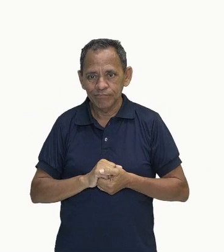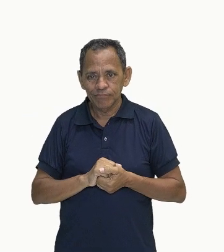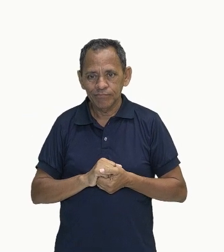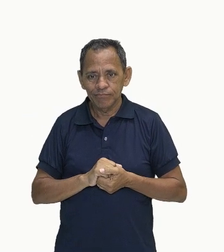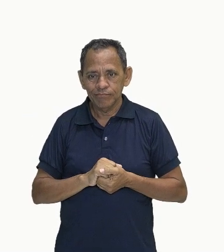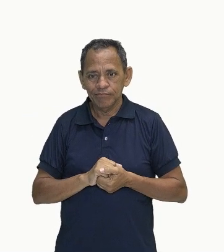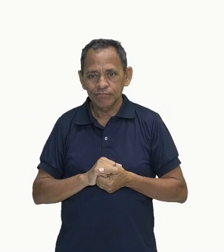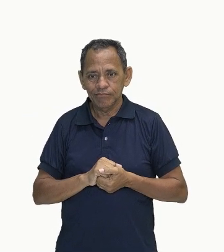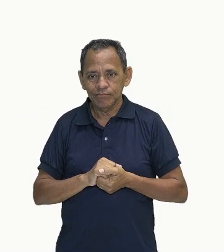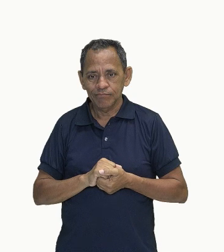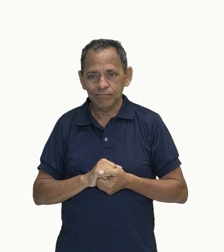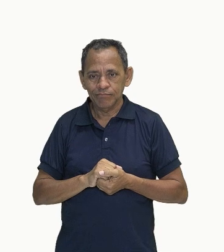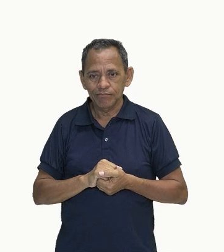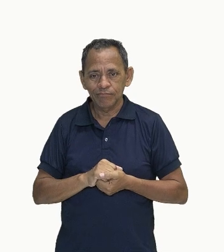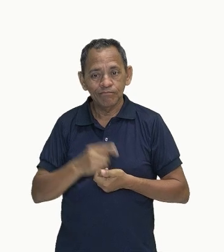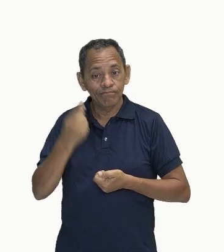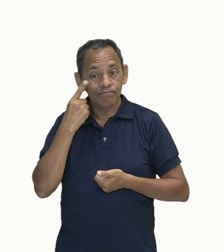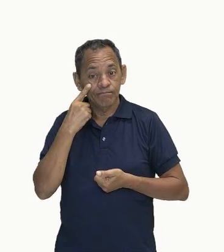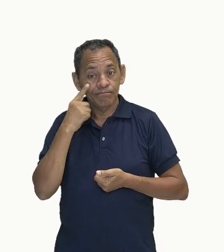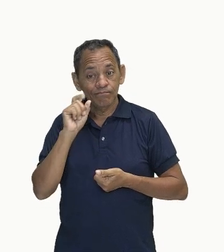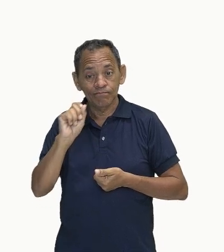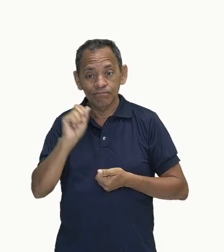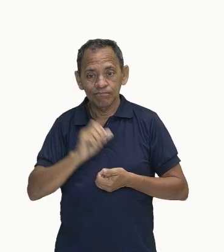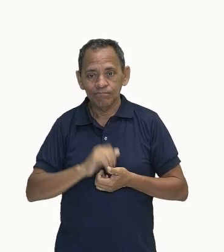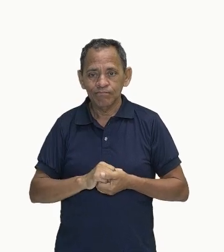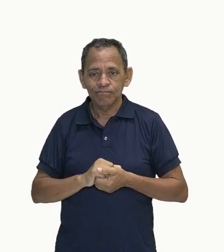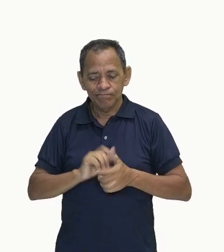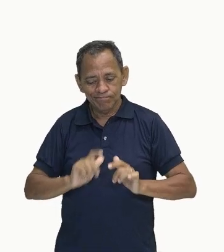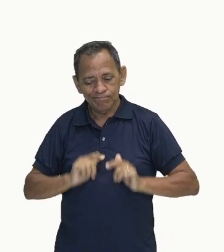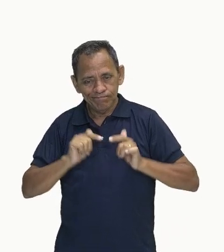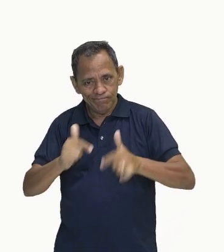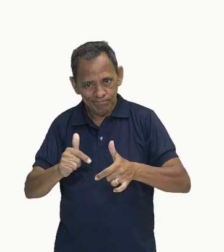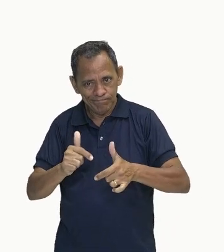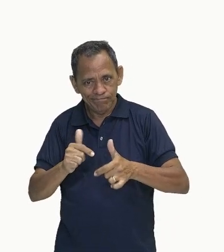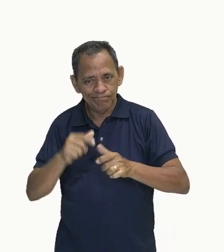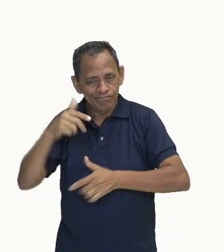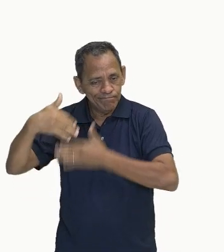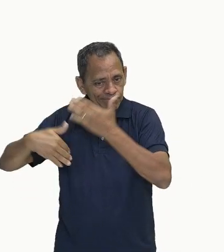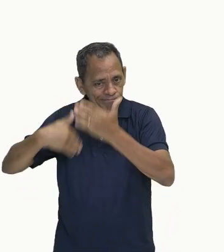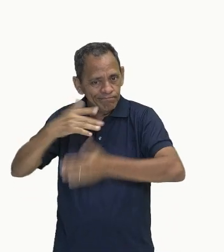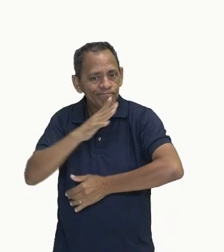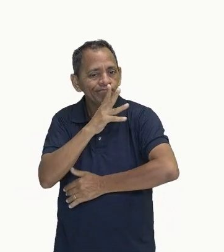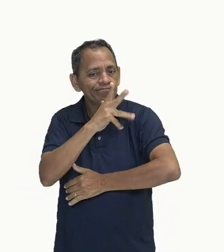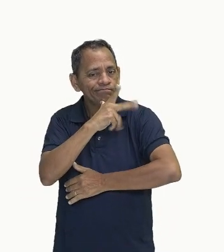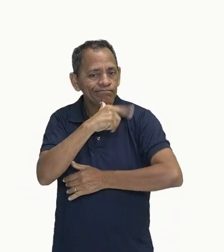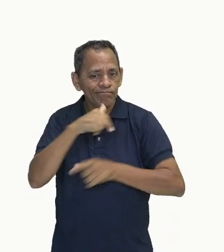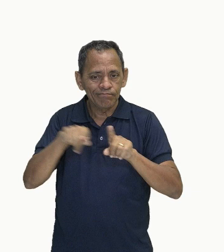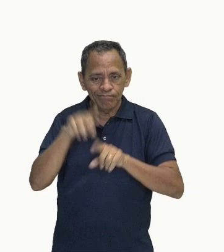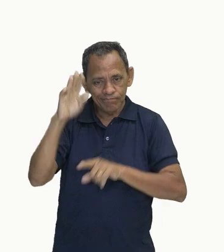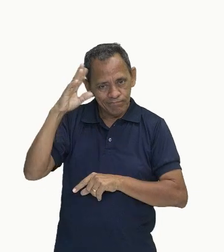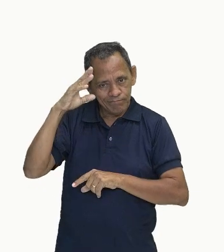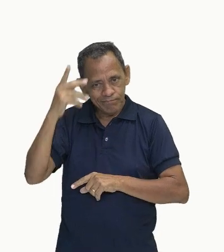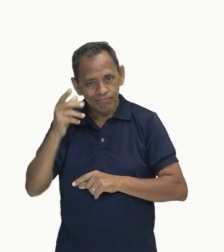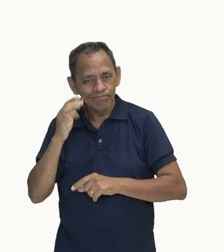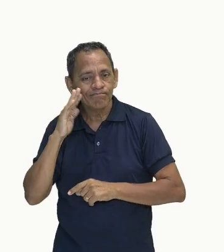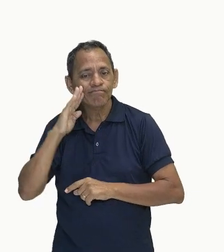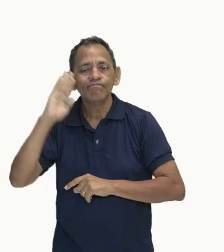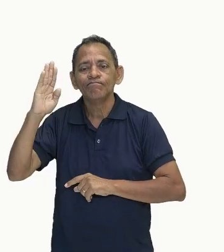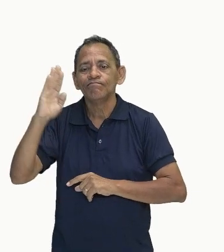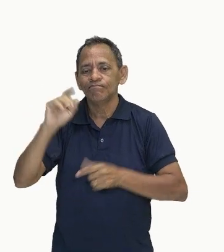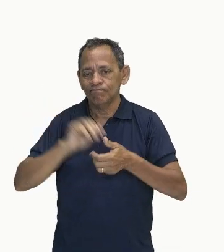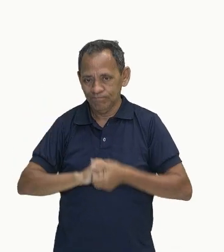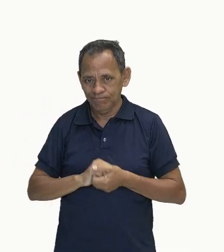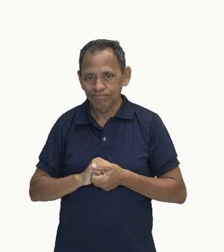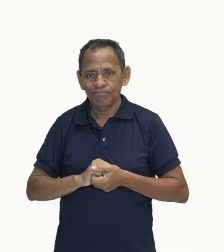E aí nós vamos observar as atividades. Foi um processo muito lento, que ocorreu principalmente devido ao quê?